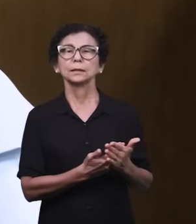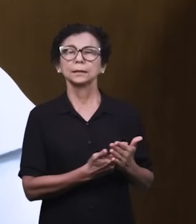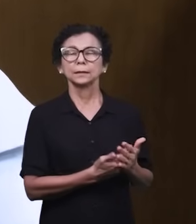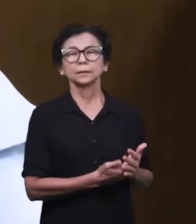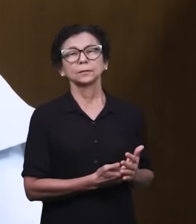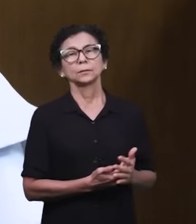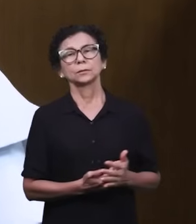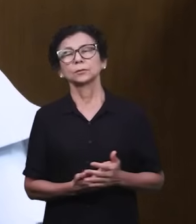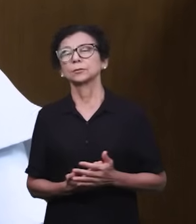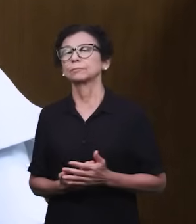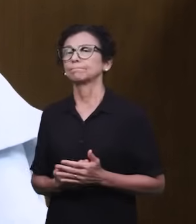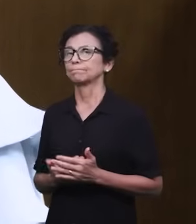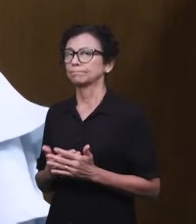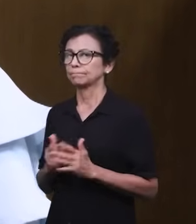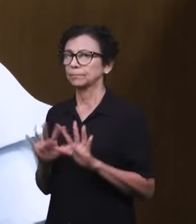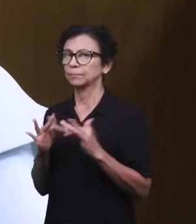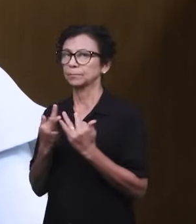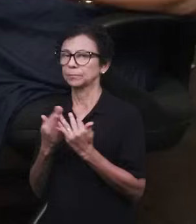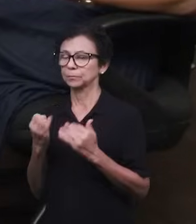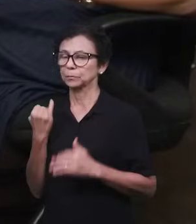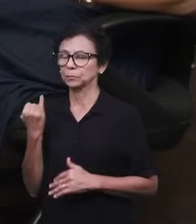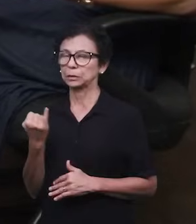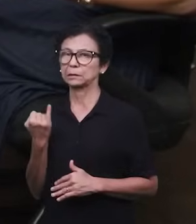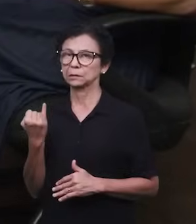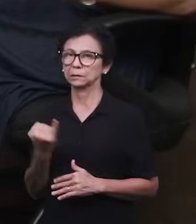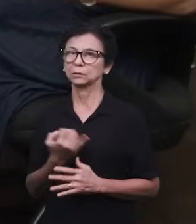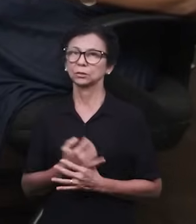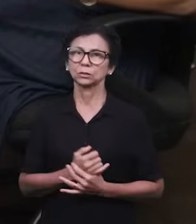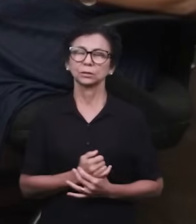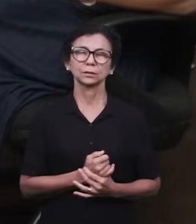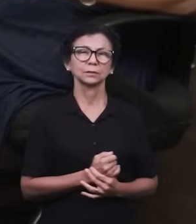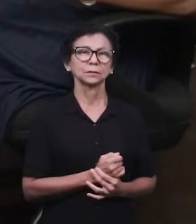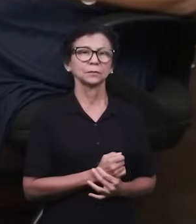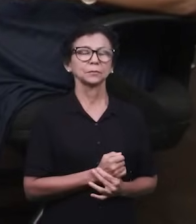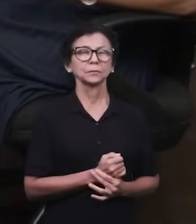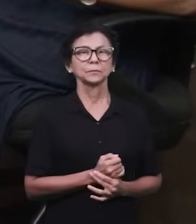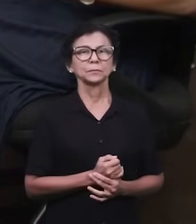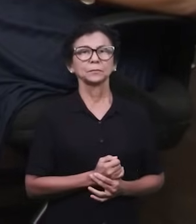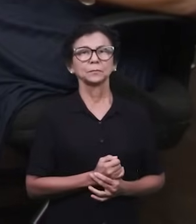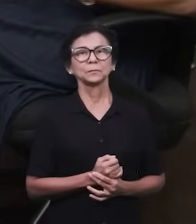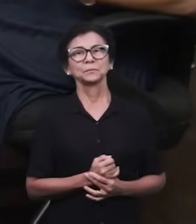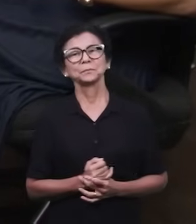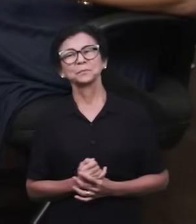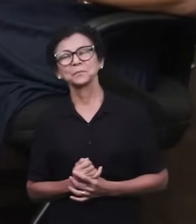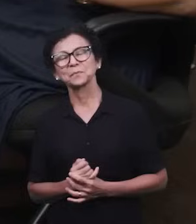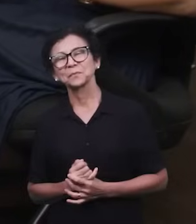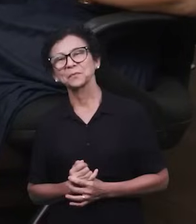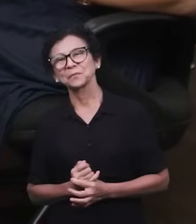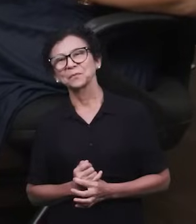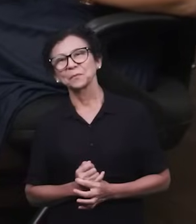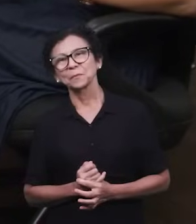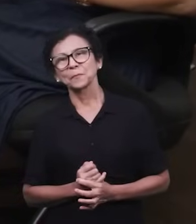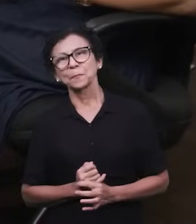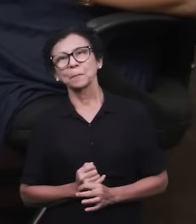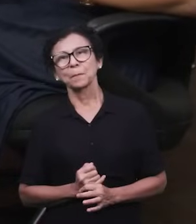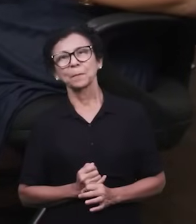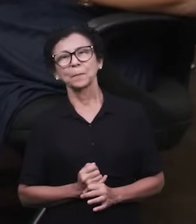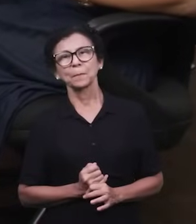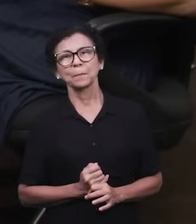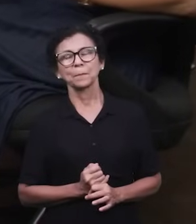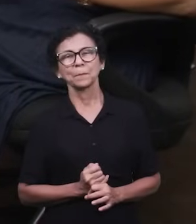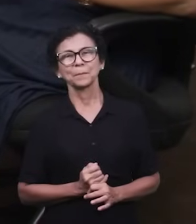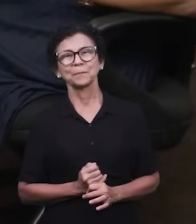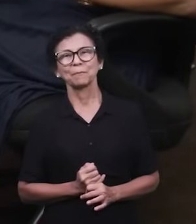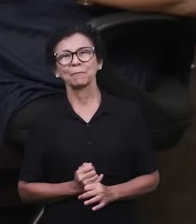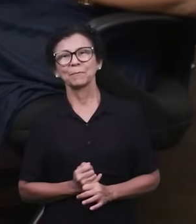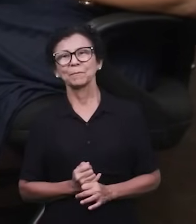simplesmente aguardando. E aí eu pedi na recepção da escola para a secretária se não existia uma aula para fazer naquele horário,